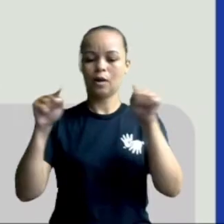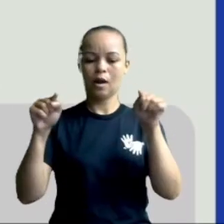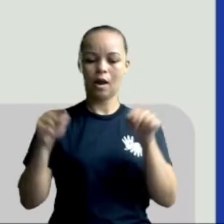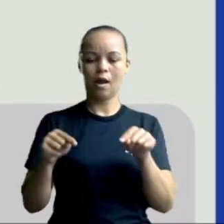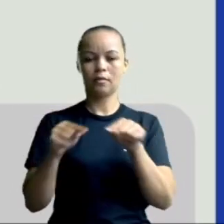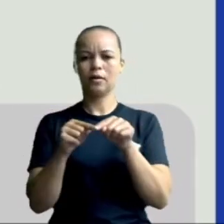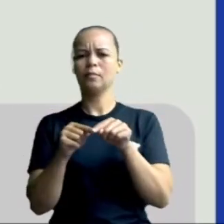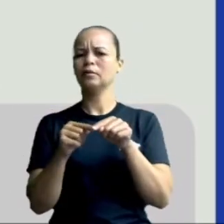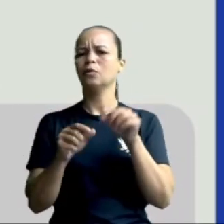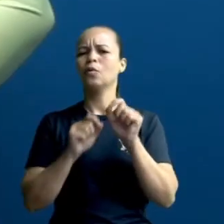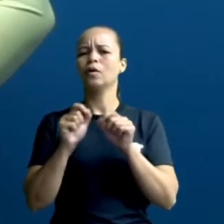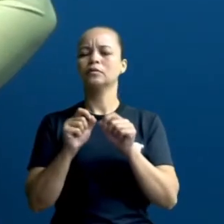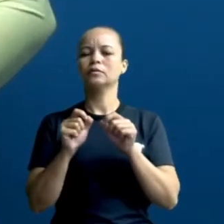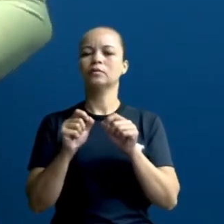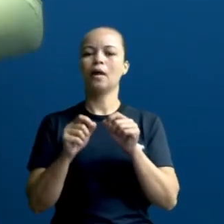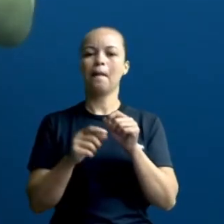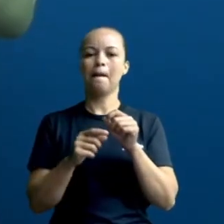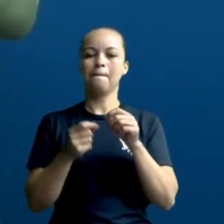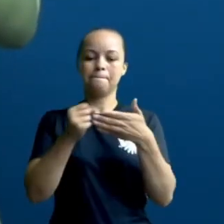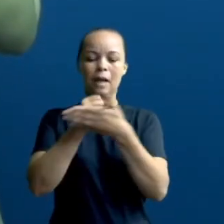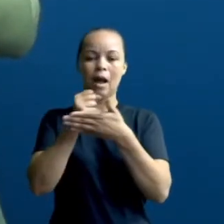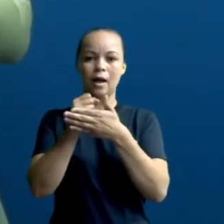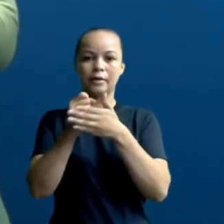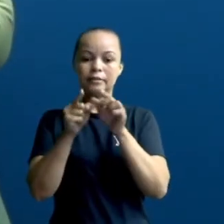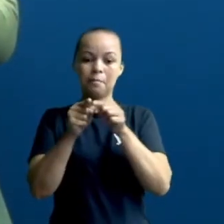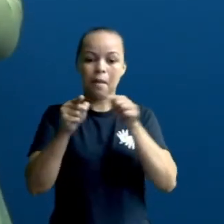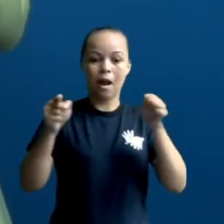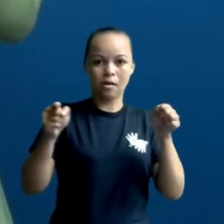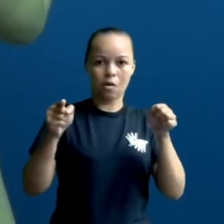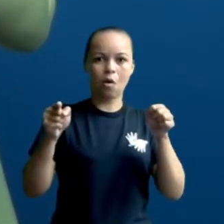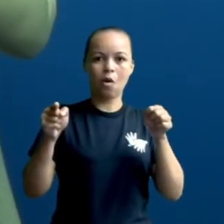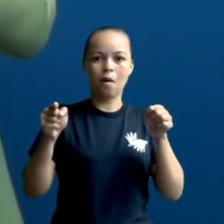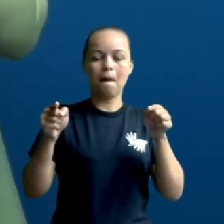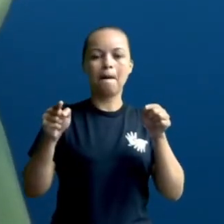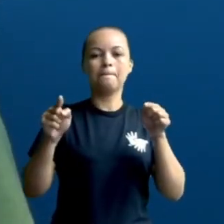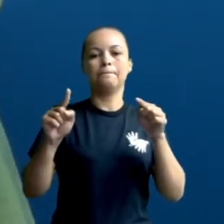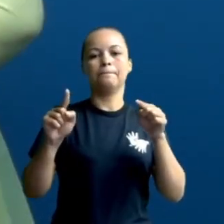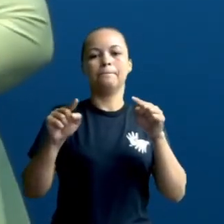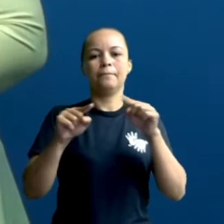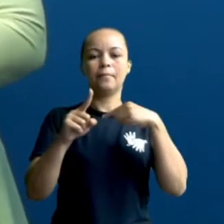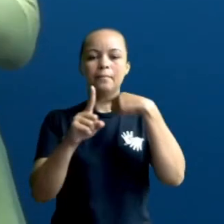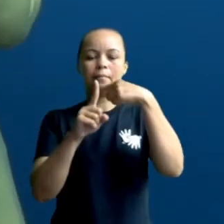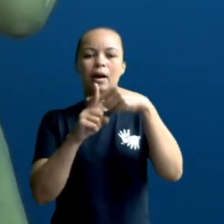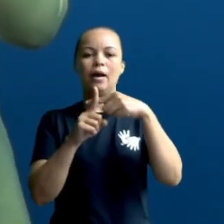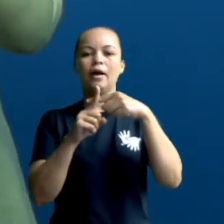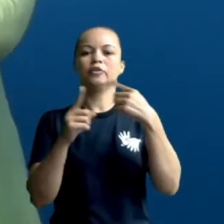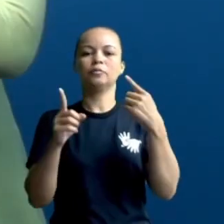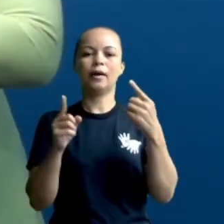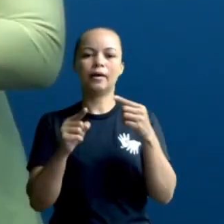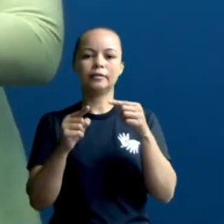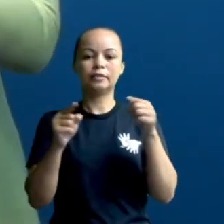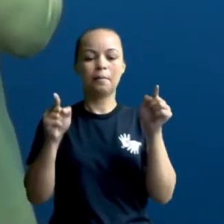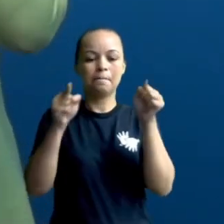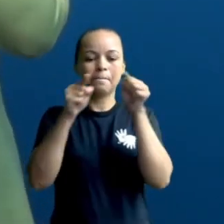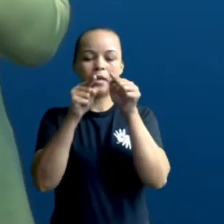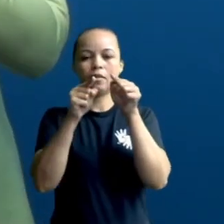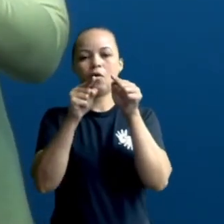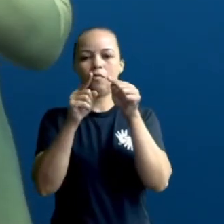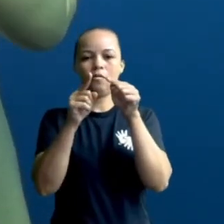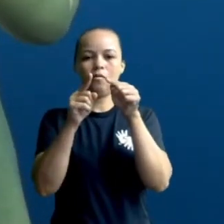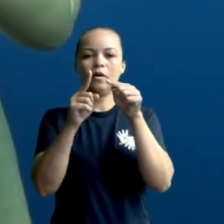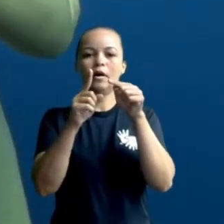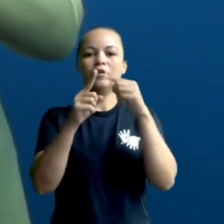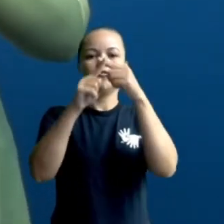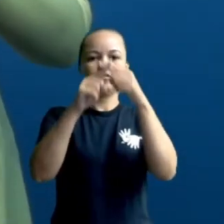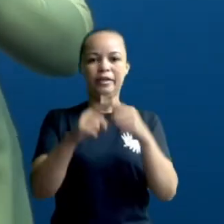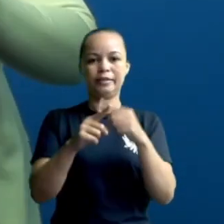quê? Qual é a fórmula? Base maior mais base menor vezes a altura e divido por 2, porque